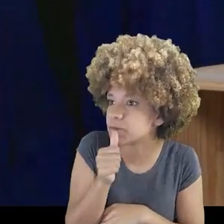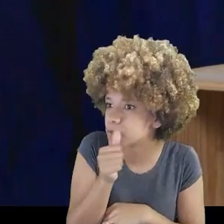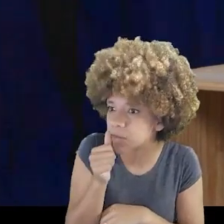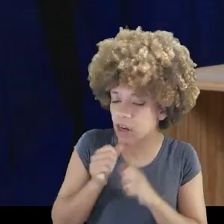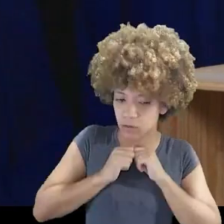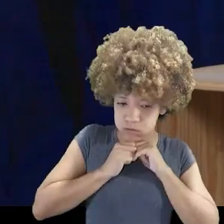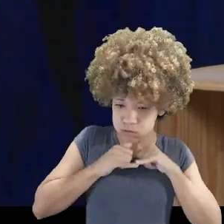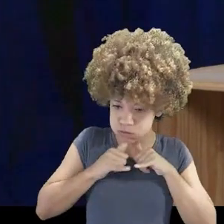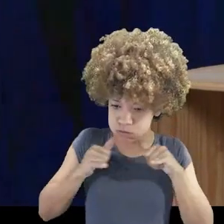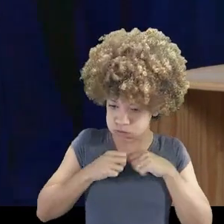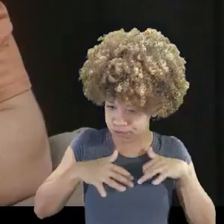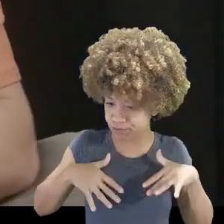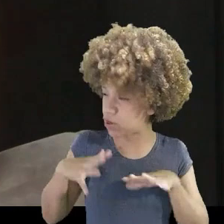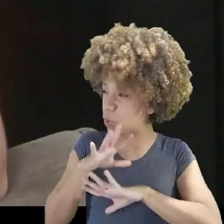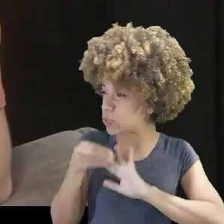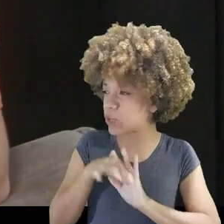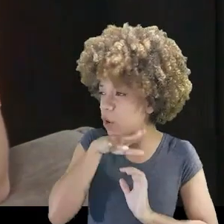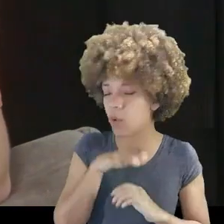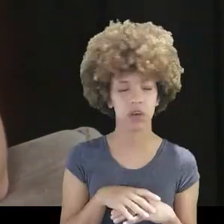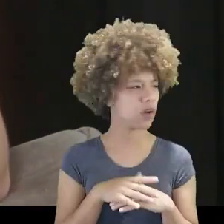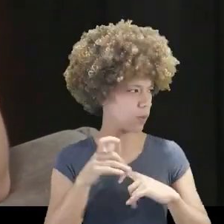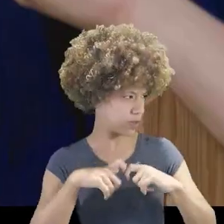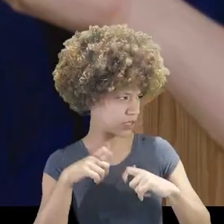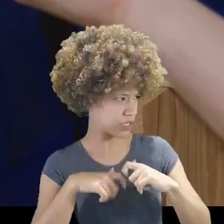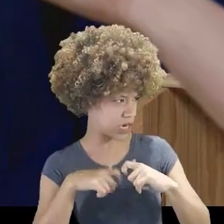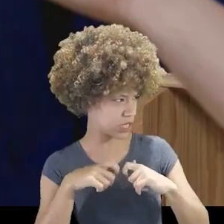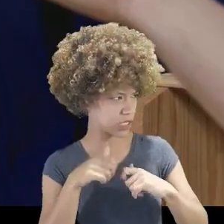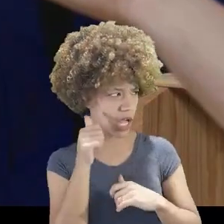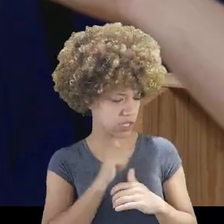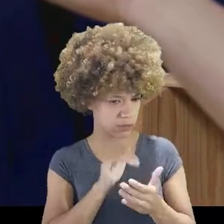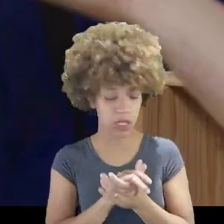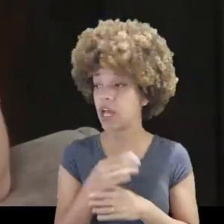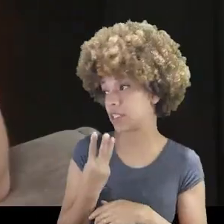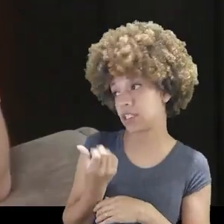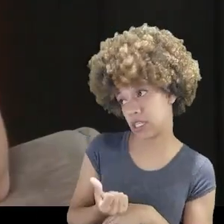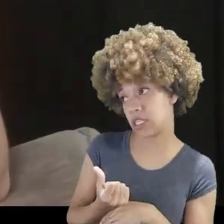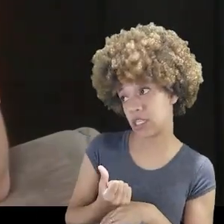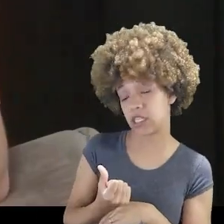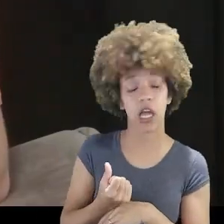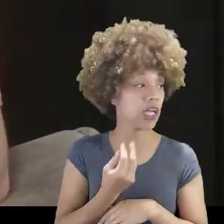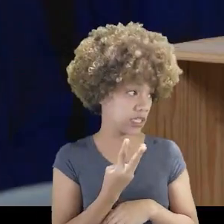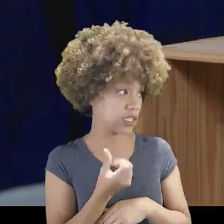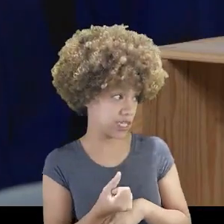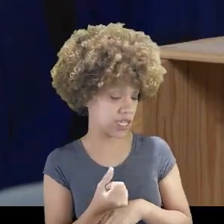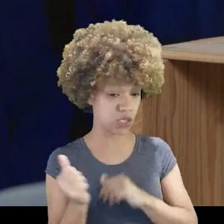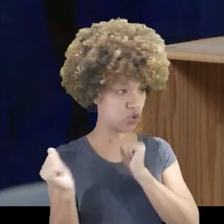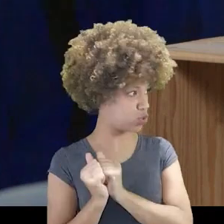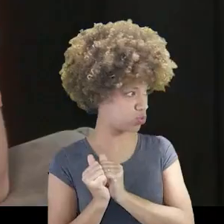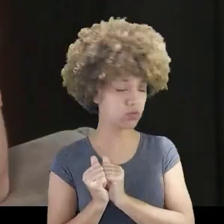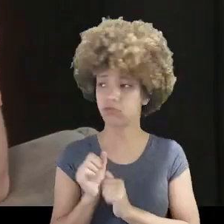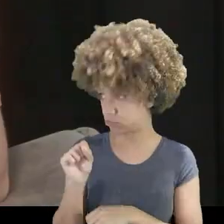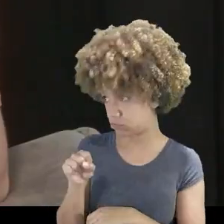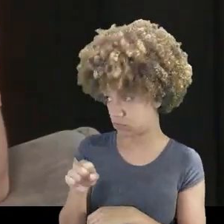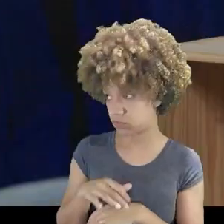descarrega energeticamente tudo que você tem de ruim tava me dizendo que quando transo com uma mulher de 36 horas para sair de vocês eu tenho 36 horas essa mulher comigo